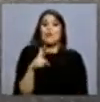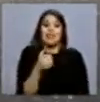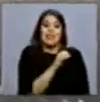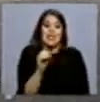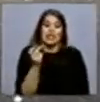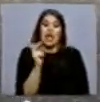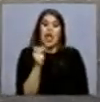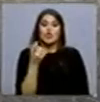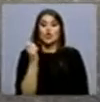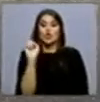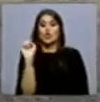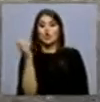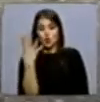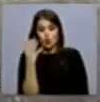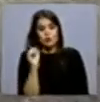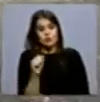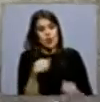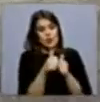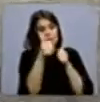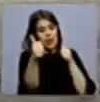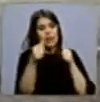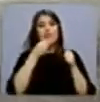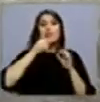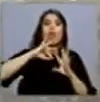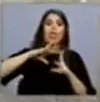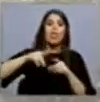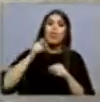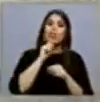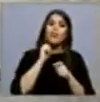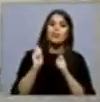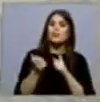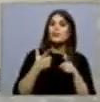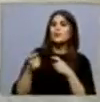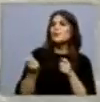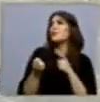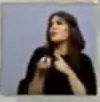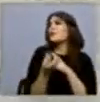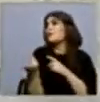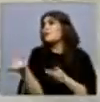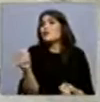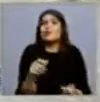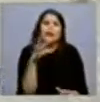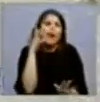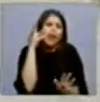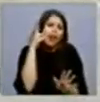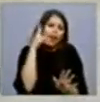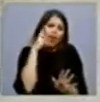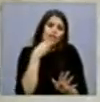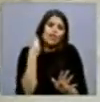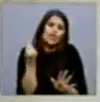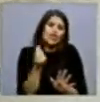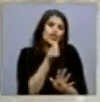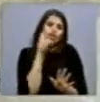da Terra. E olha, está a gerar estrelas quentes, muito jovens,